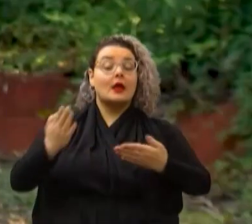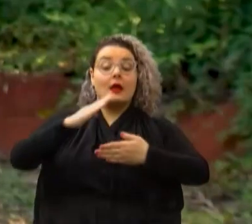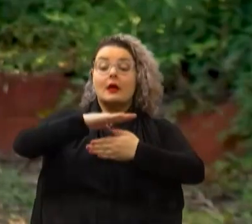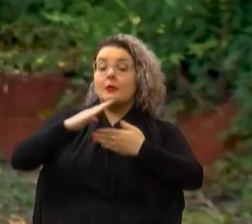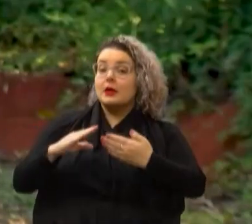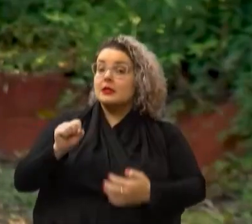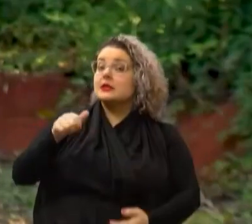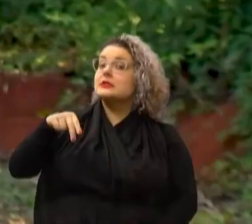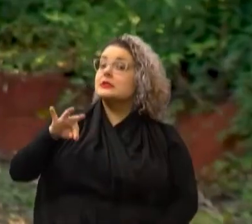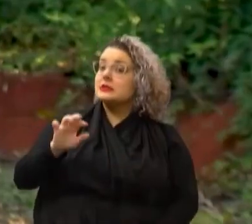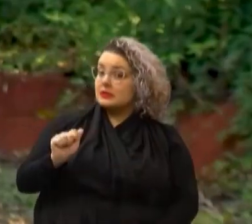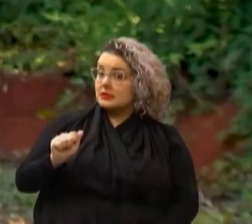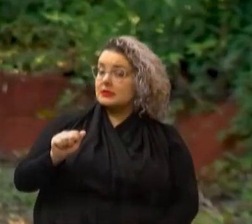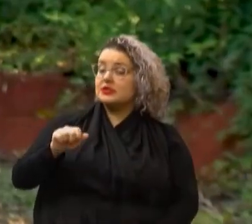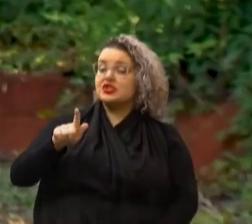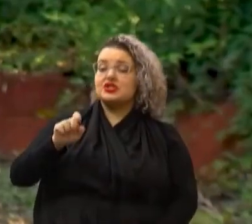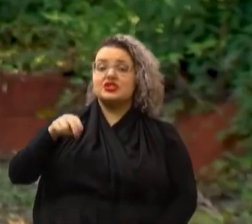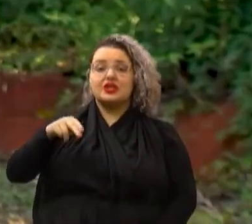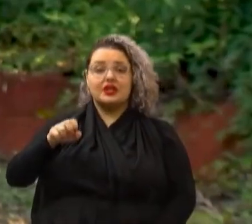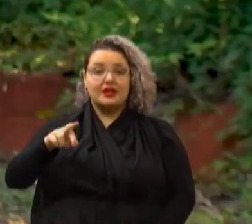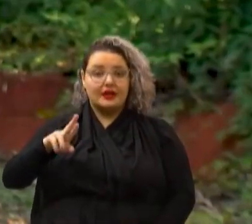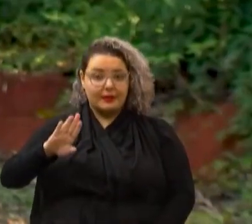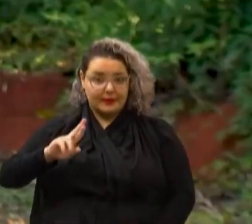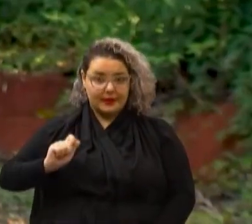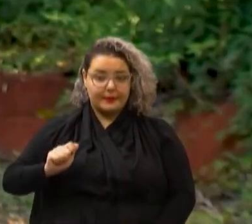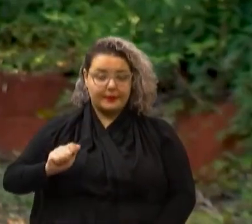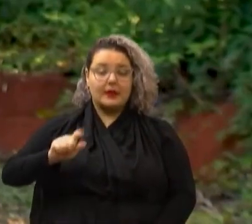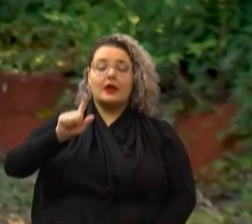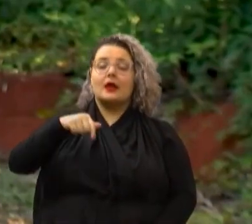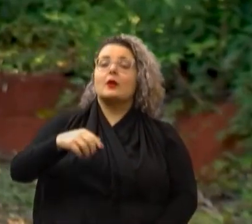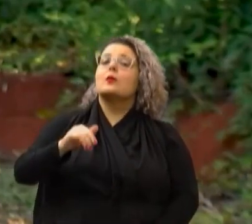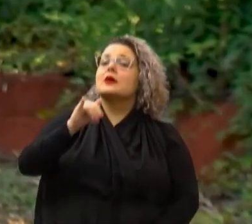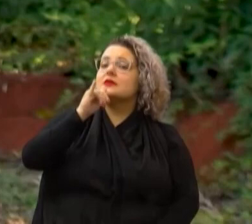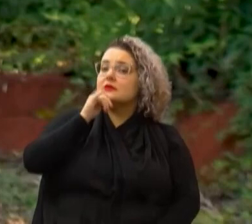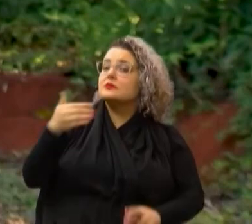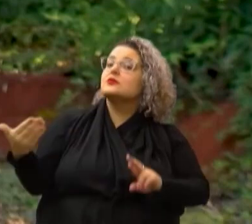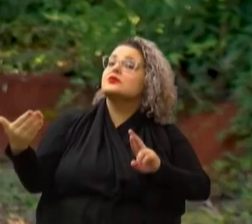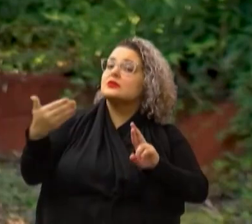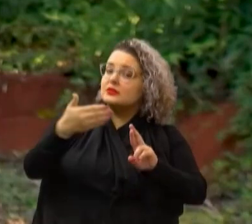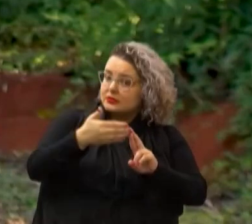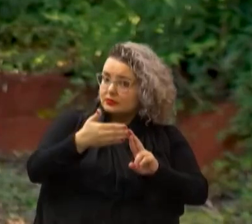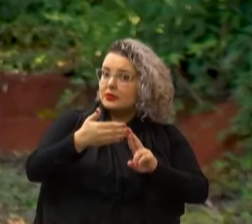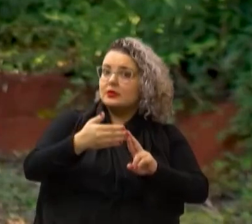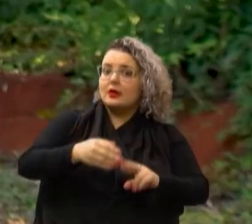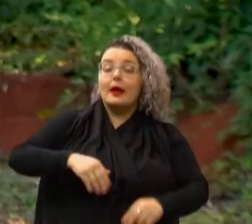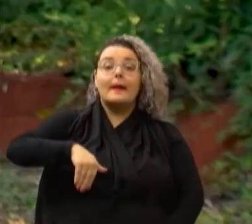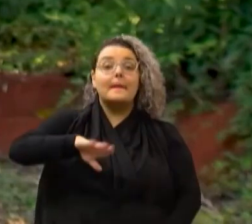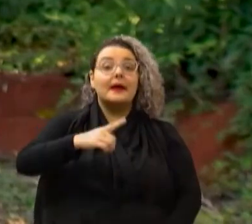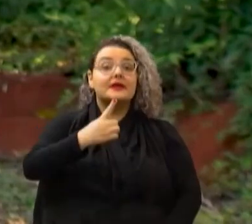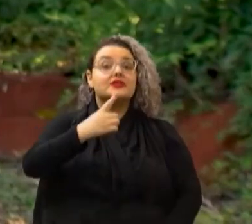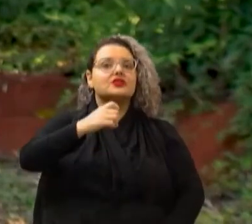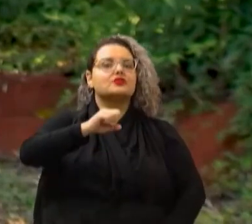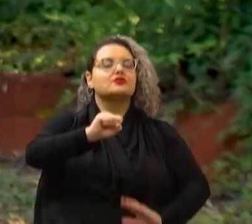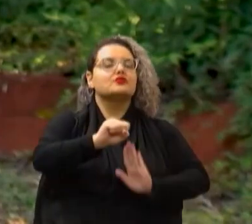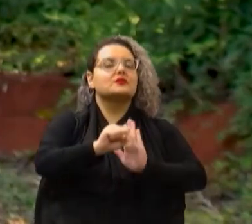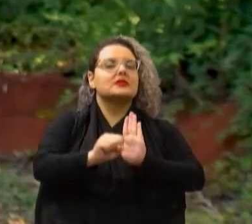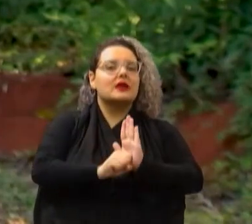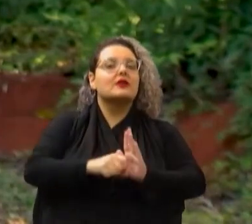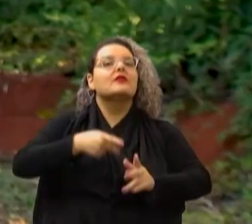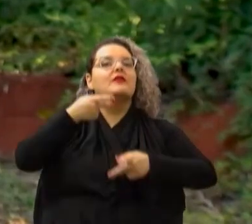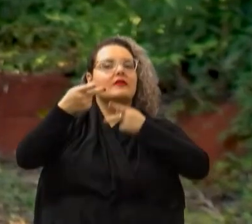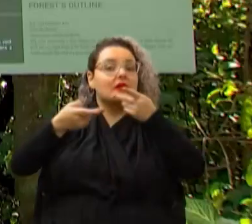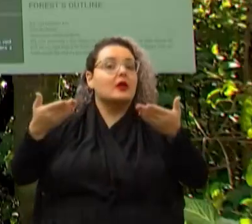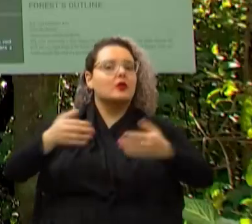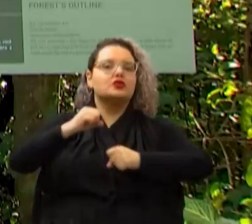A Mata Santa Genebra é um exemplo de preservação há mais de um século e é sobre esta floresta que vamos falar hoje no